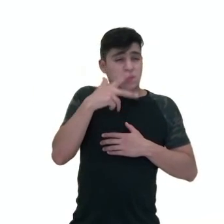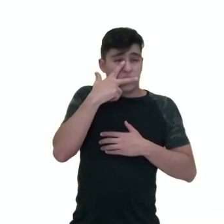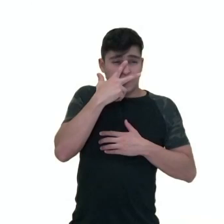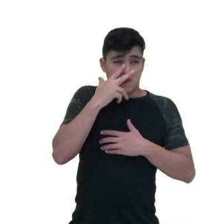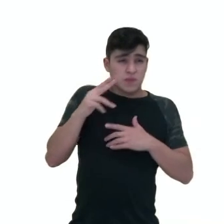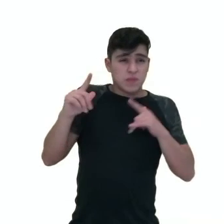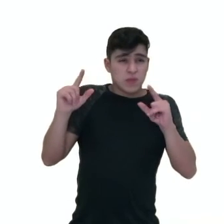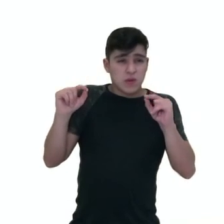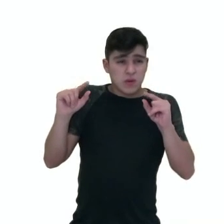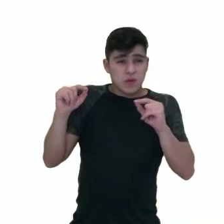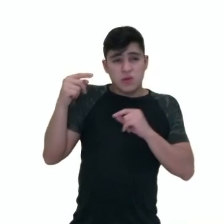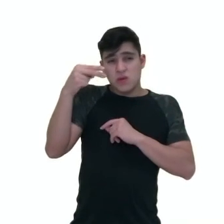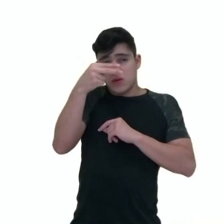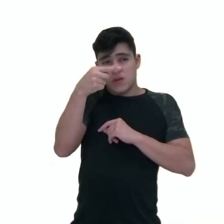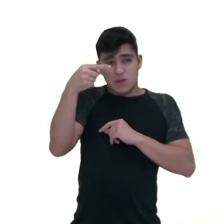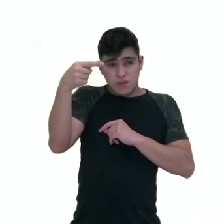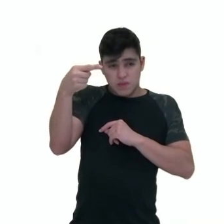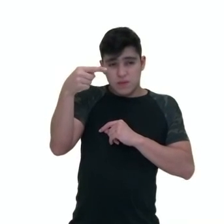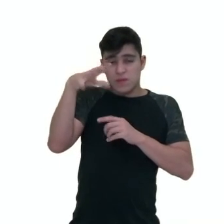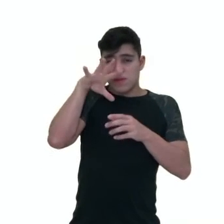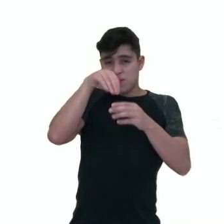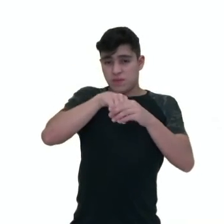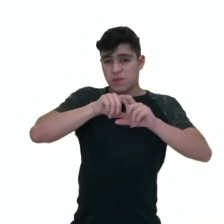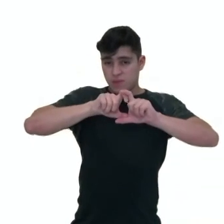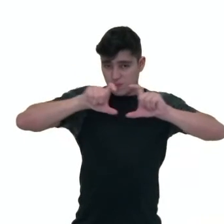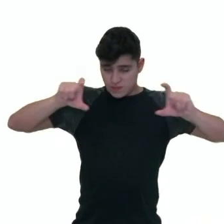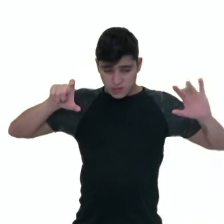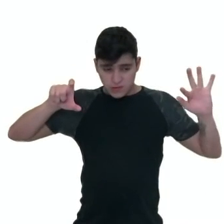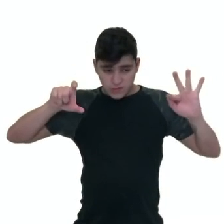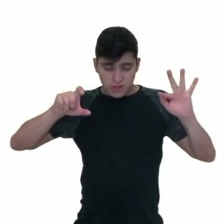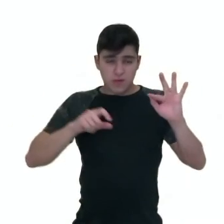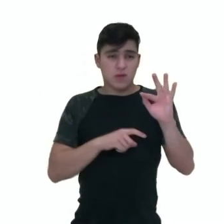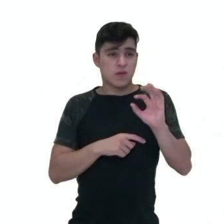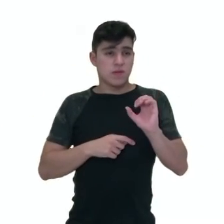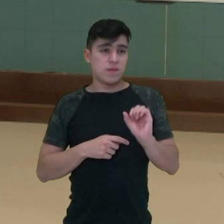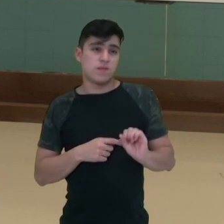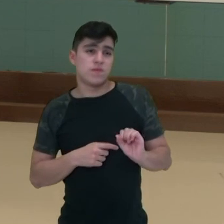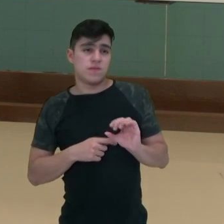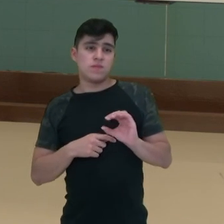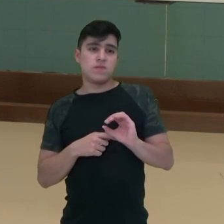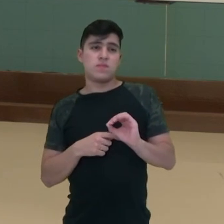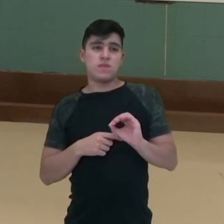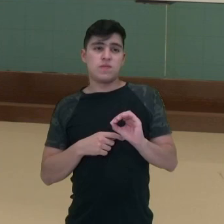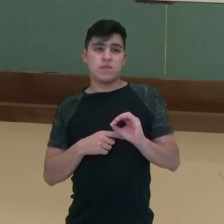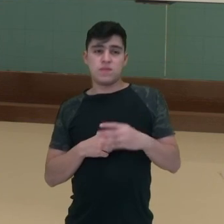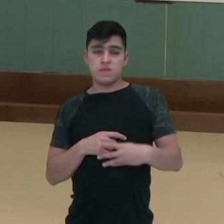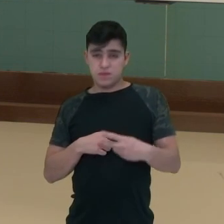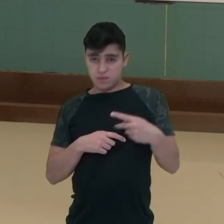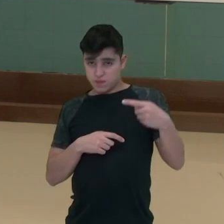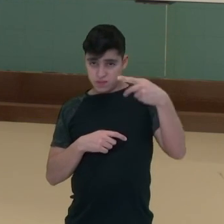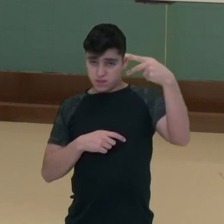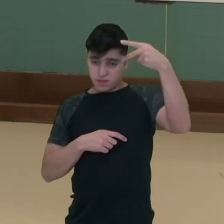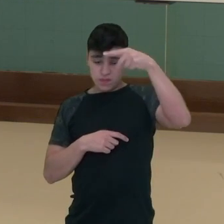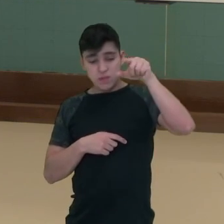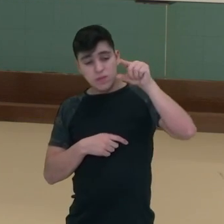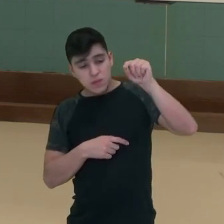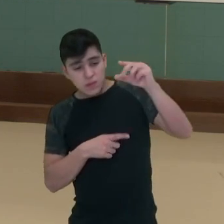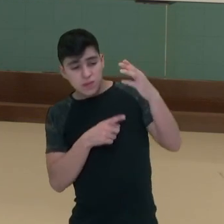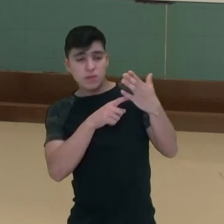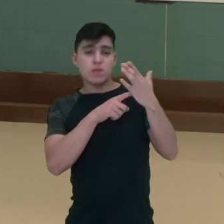né? 2- presente na fórmula do sulfato indica que este composto é